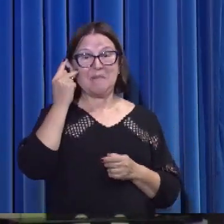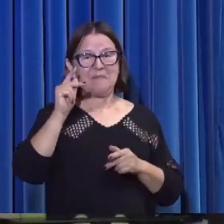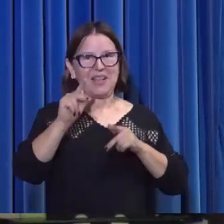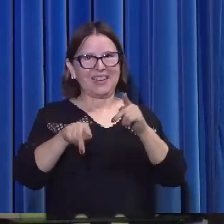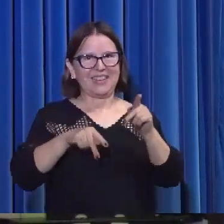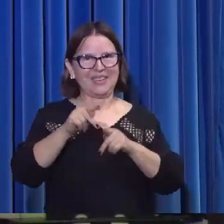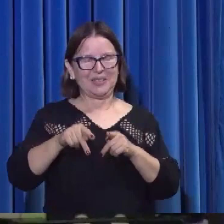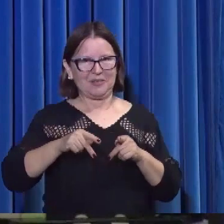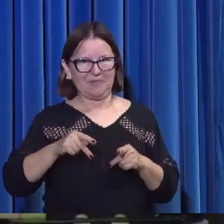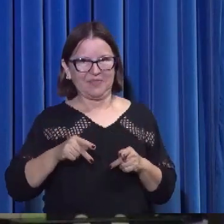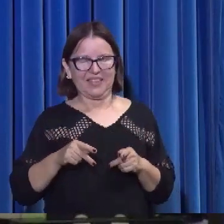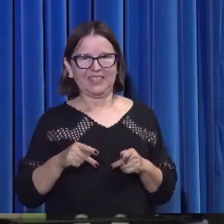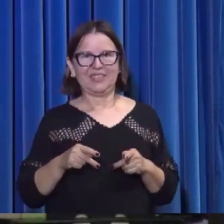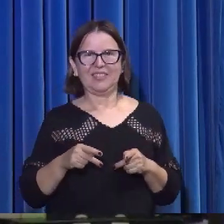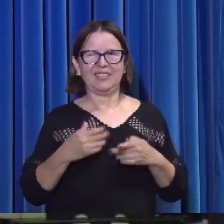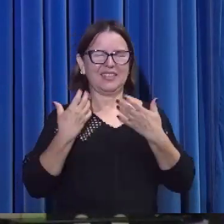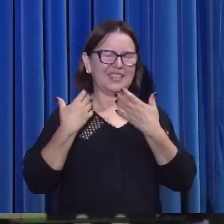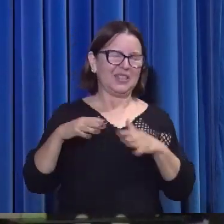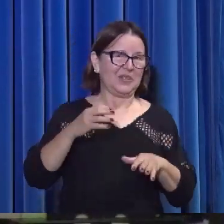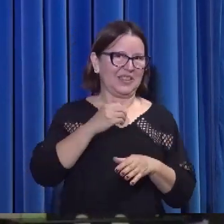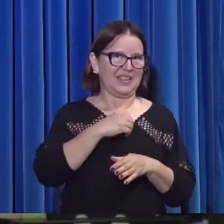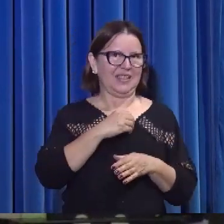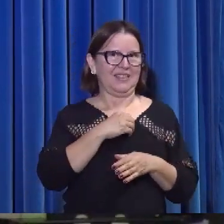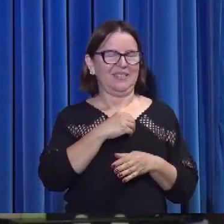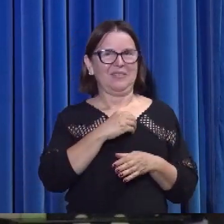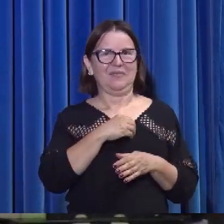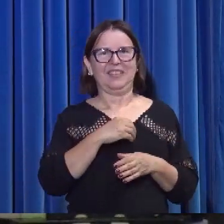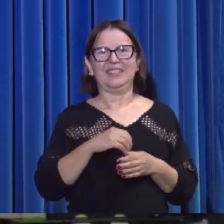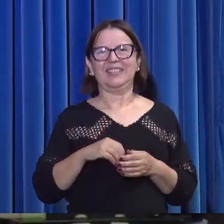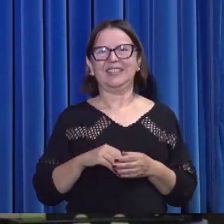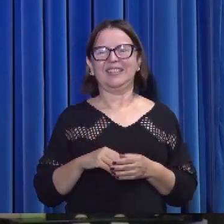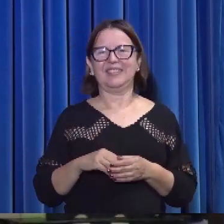que se entregam diariamente a ele.